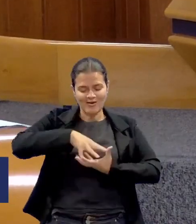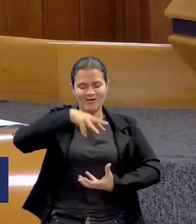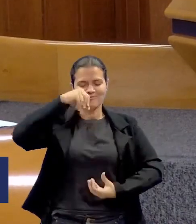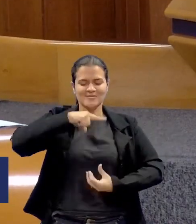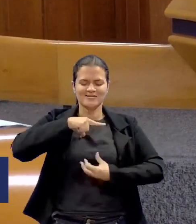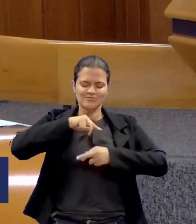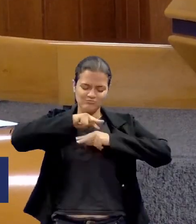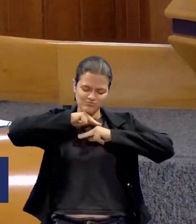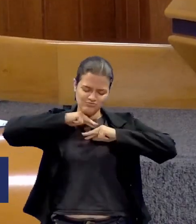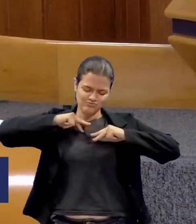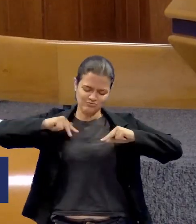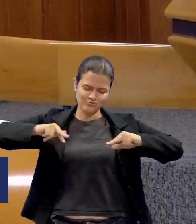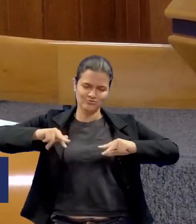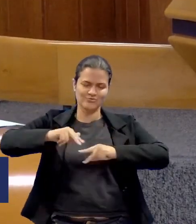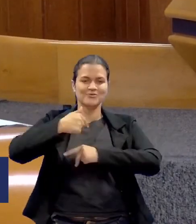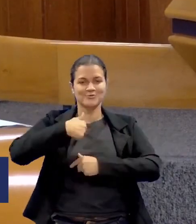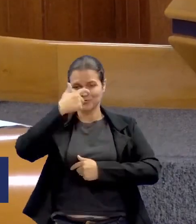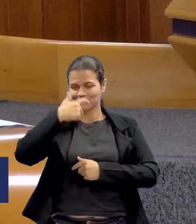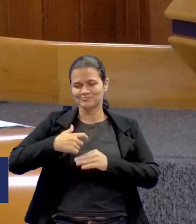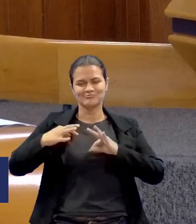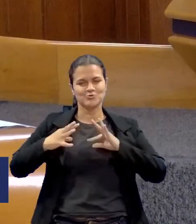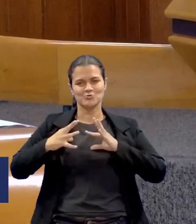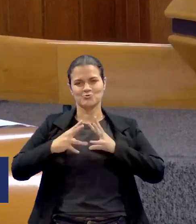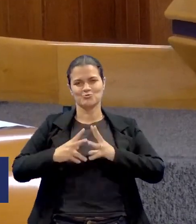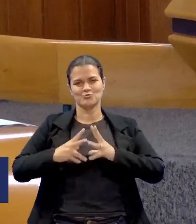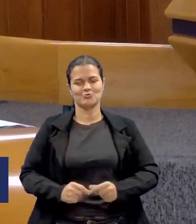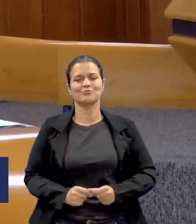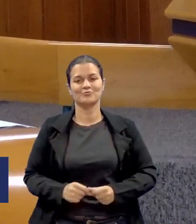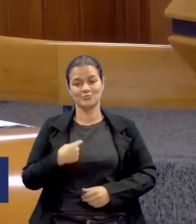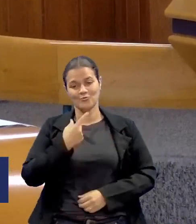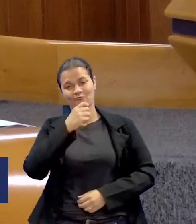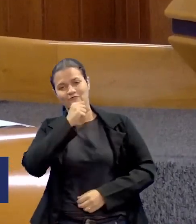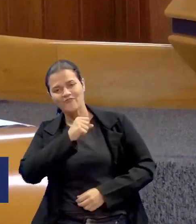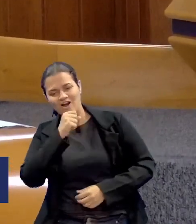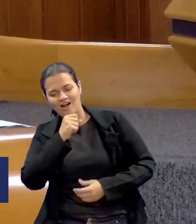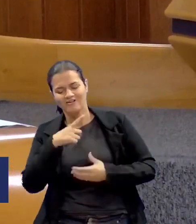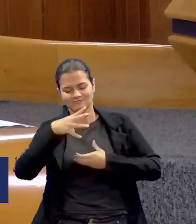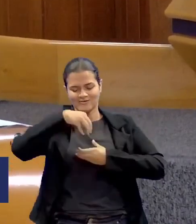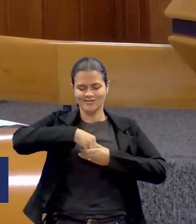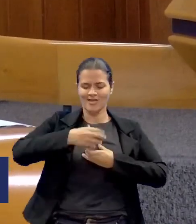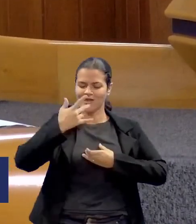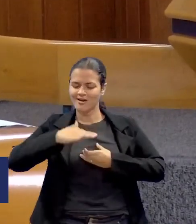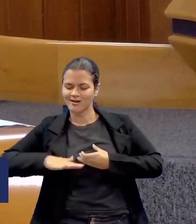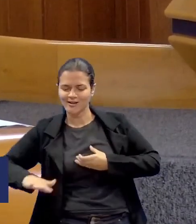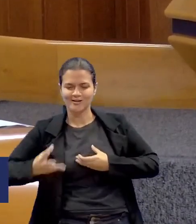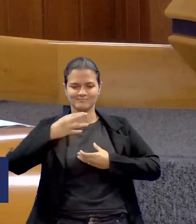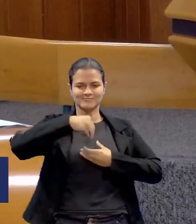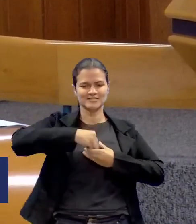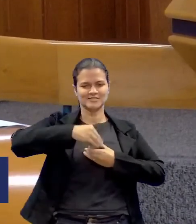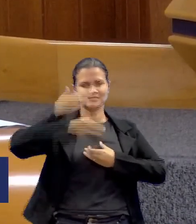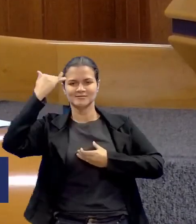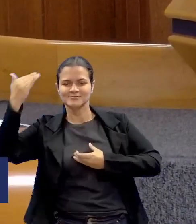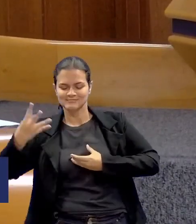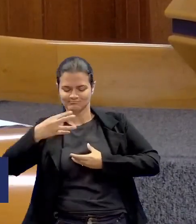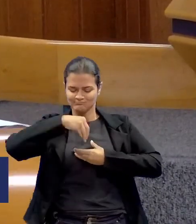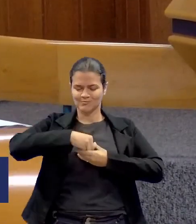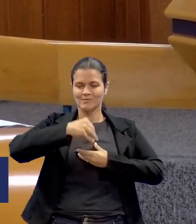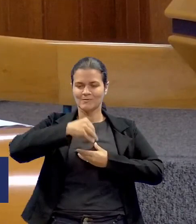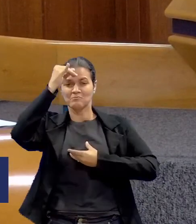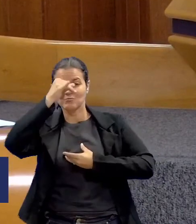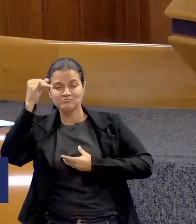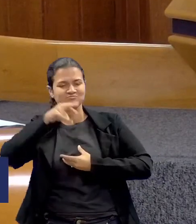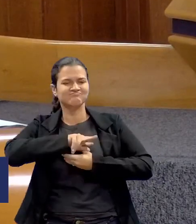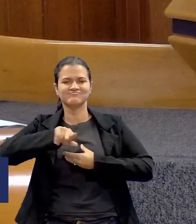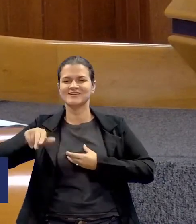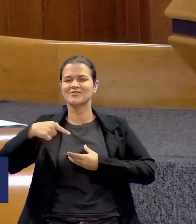e eu sou todos eles. Um velho, uma criança, um sábio, um tolo. Sabedoria exposta